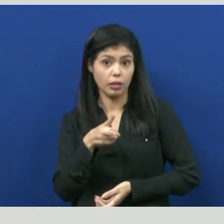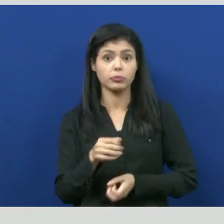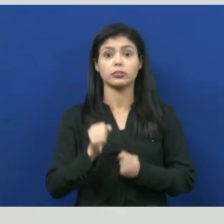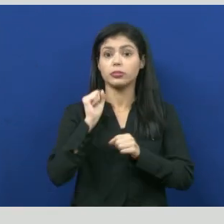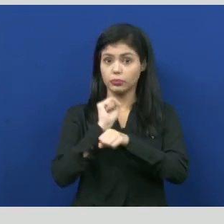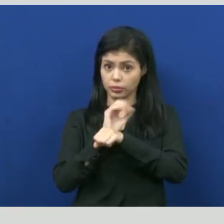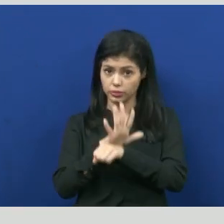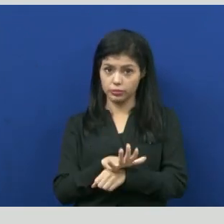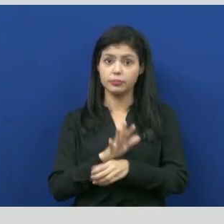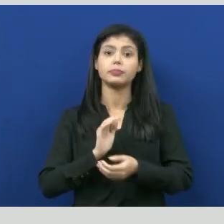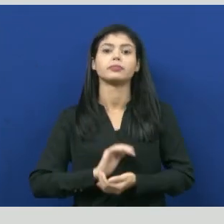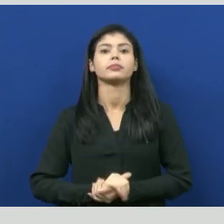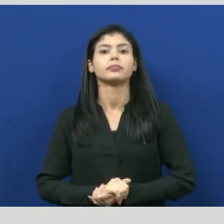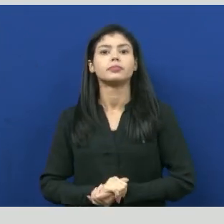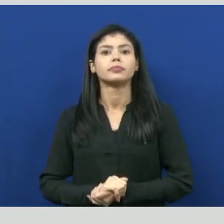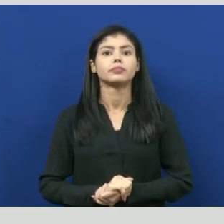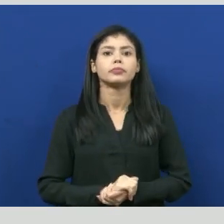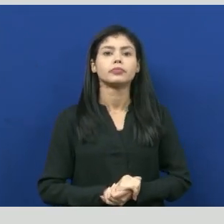no slide,